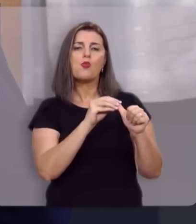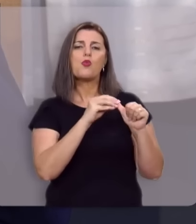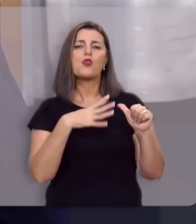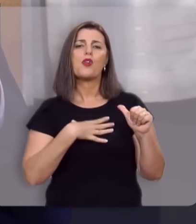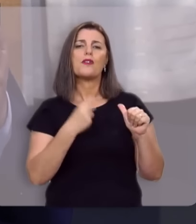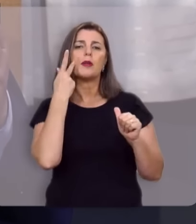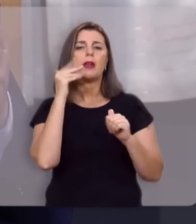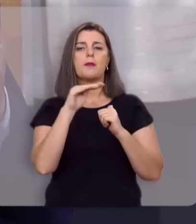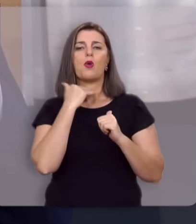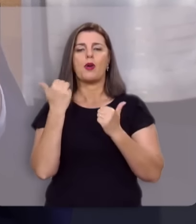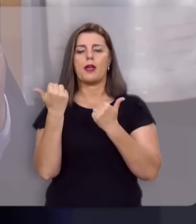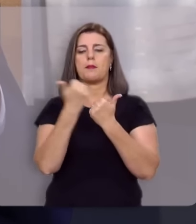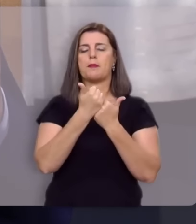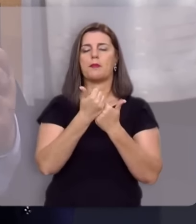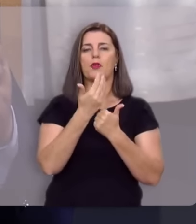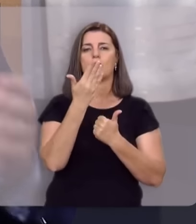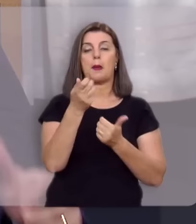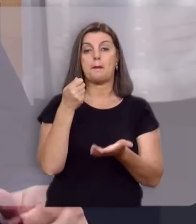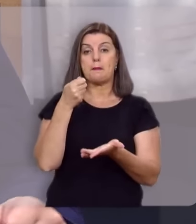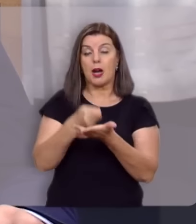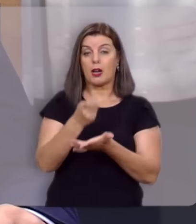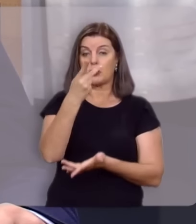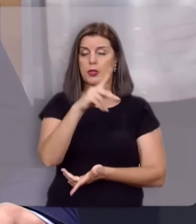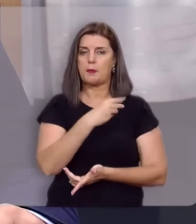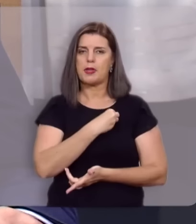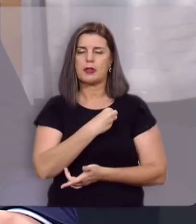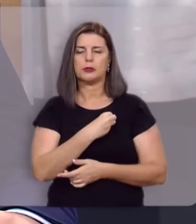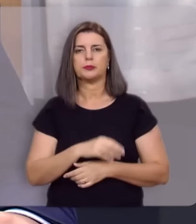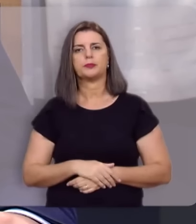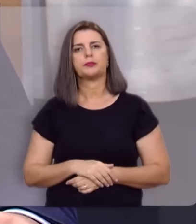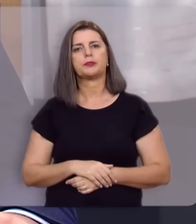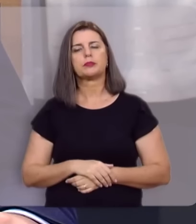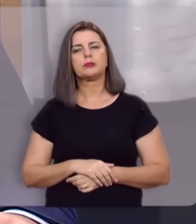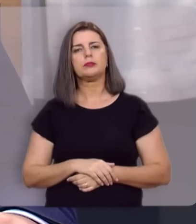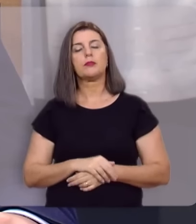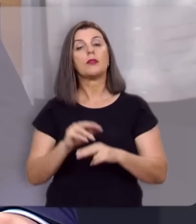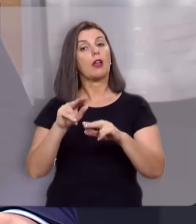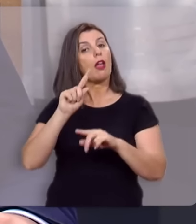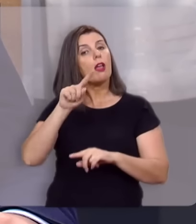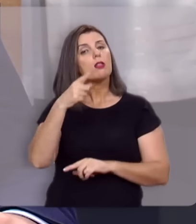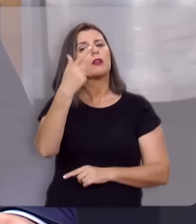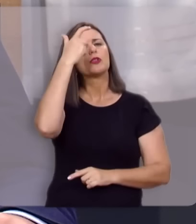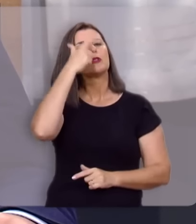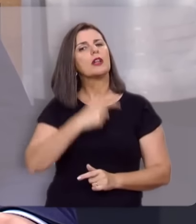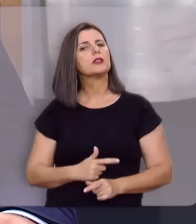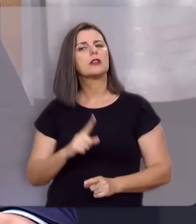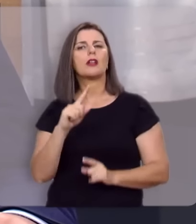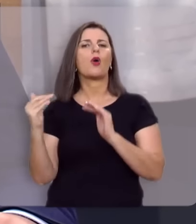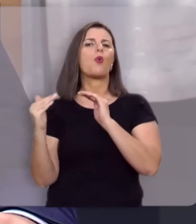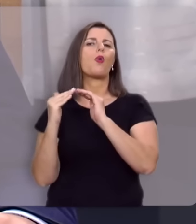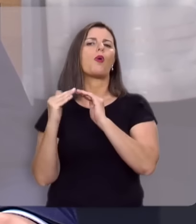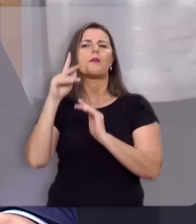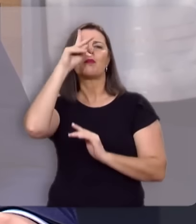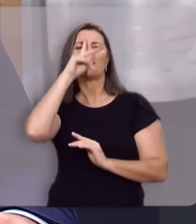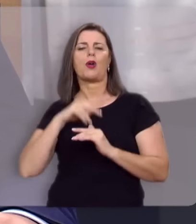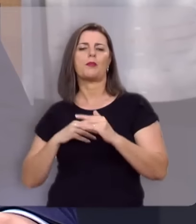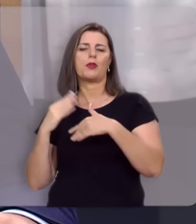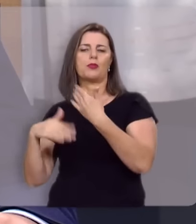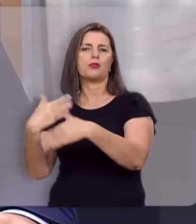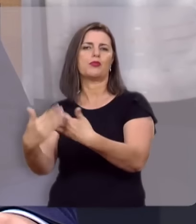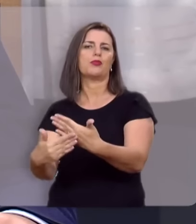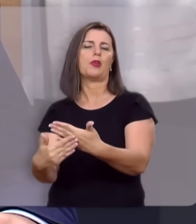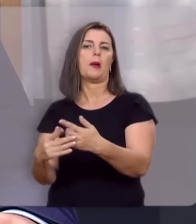o único filho dele para morrer numa cruz e pagar os teus pecados. Então, a sua identidade não está ligada ao seu